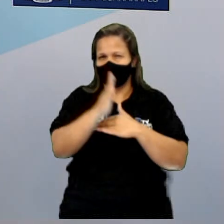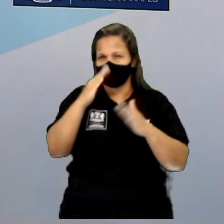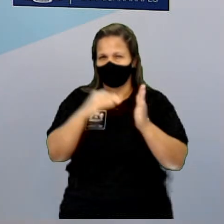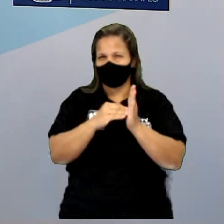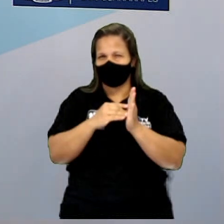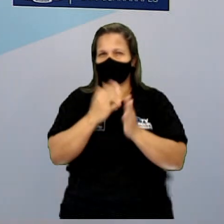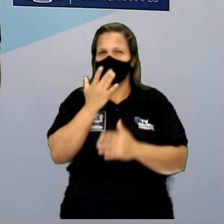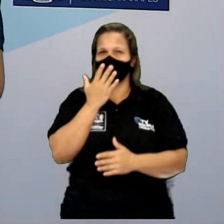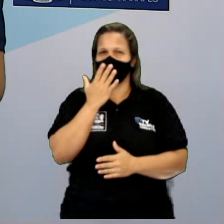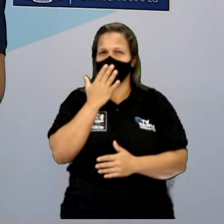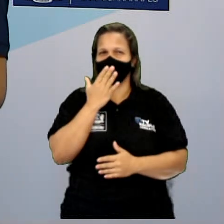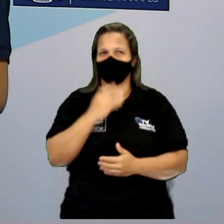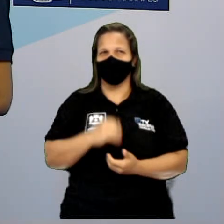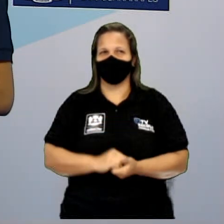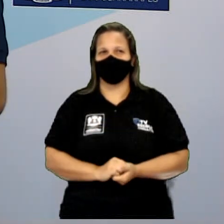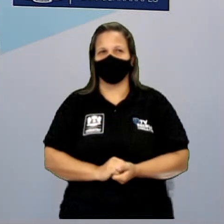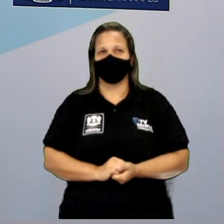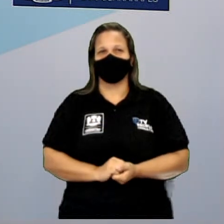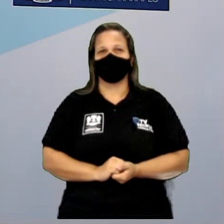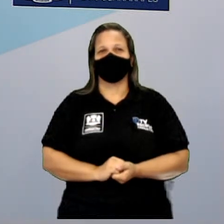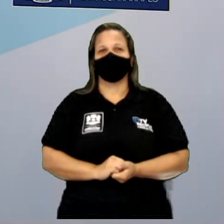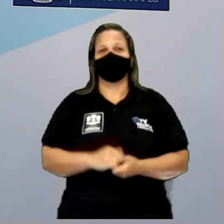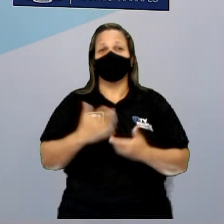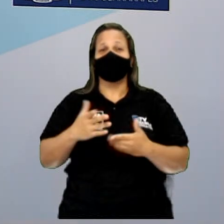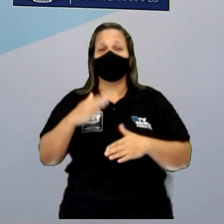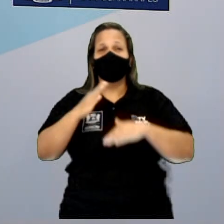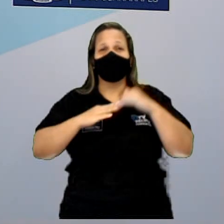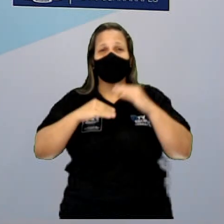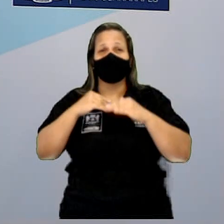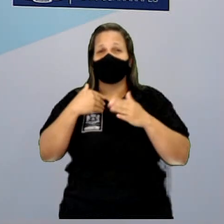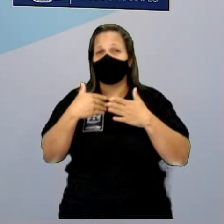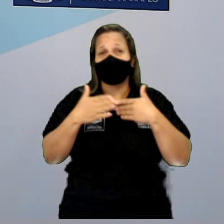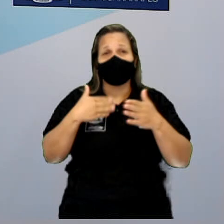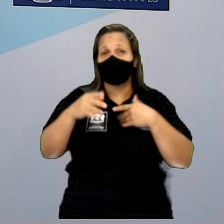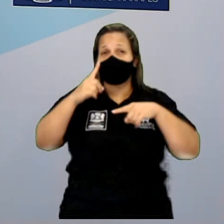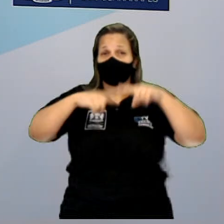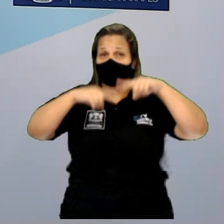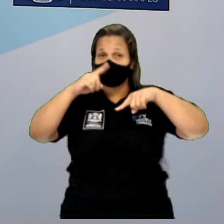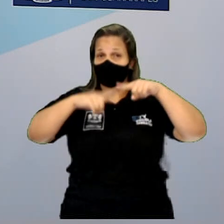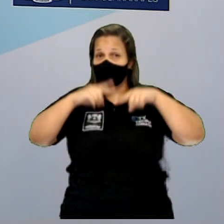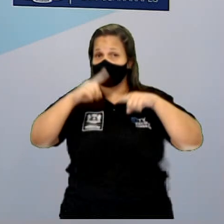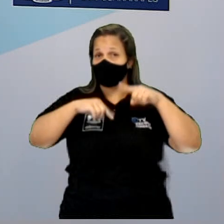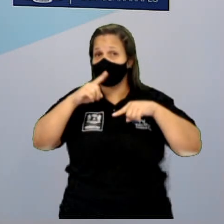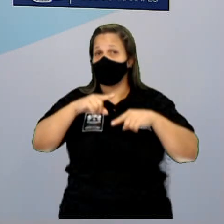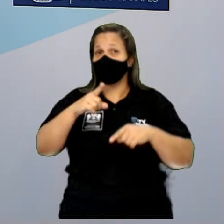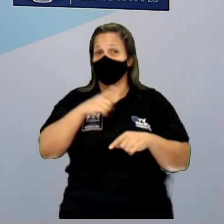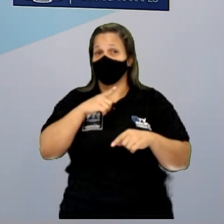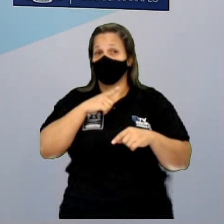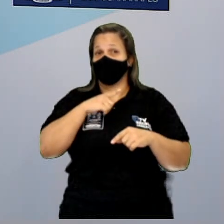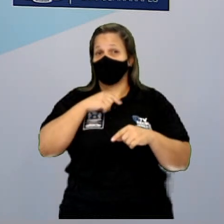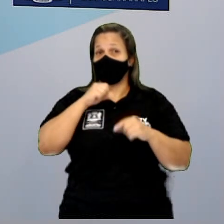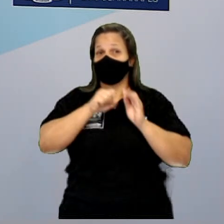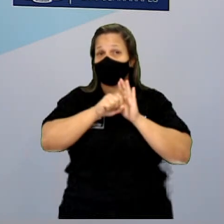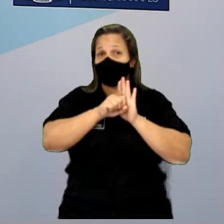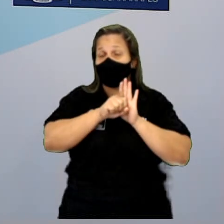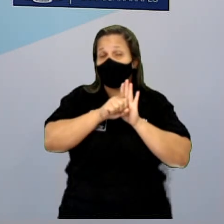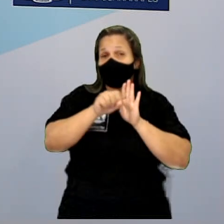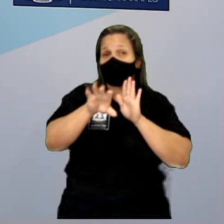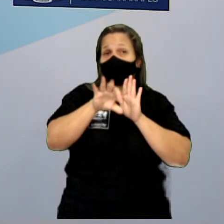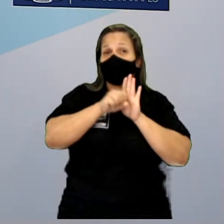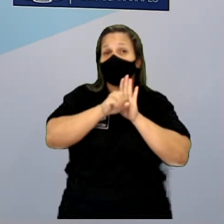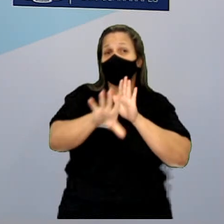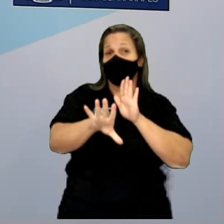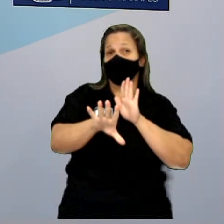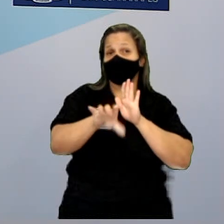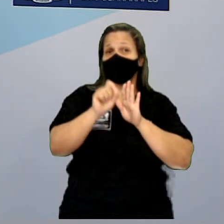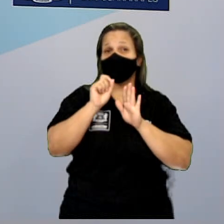Só que quando a gente olha para um objeto que é iluminado, ele pode fazer três coisas, basicamente. Ele pode